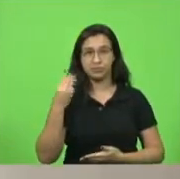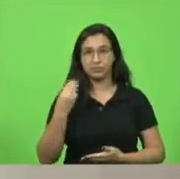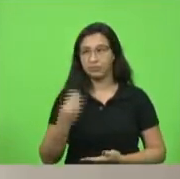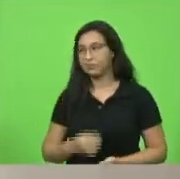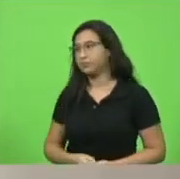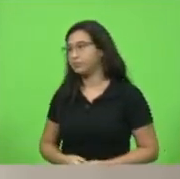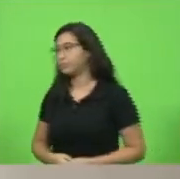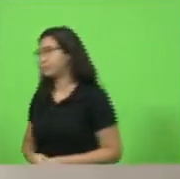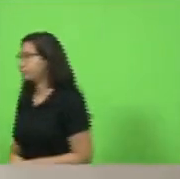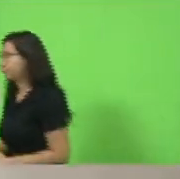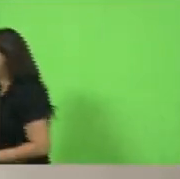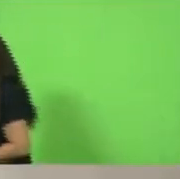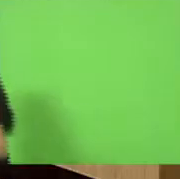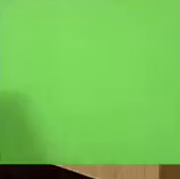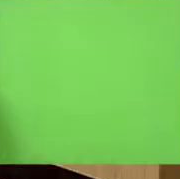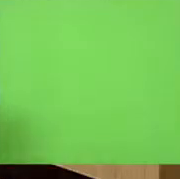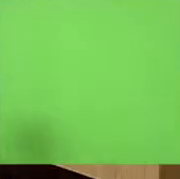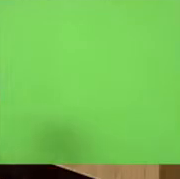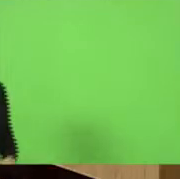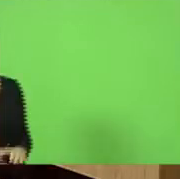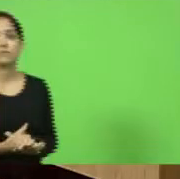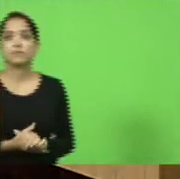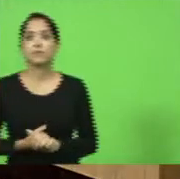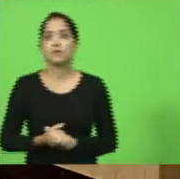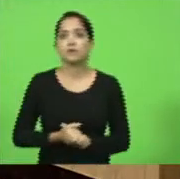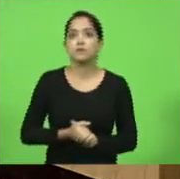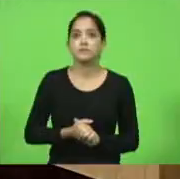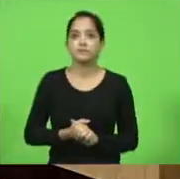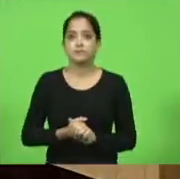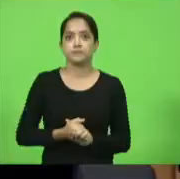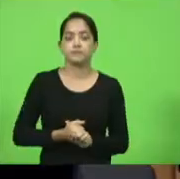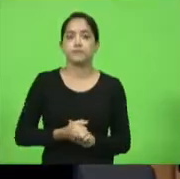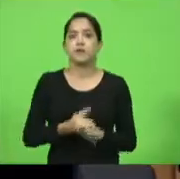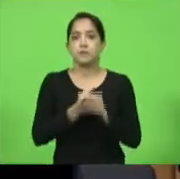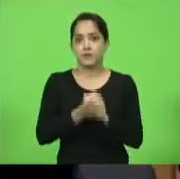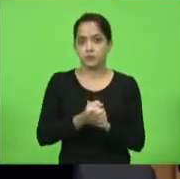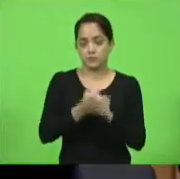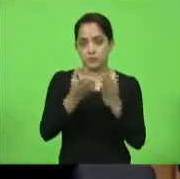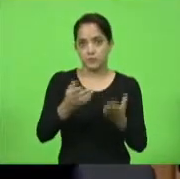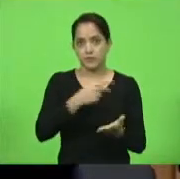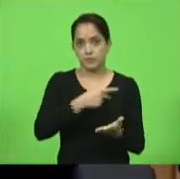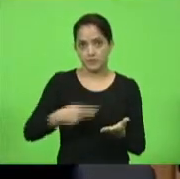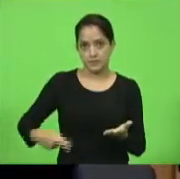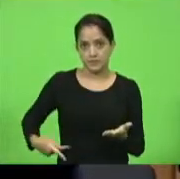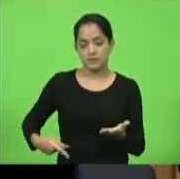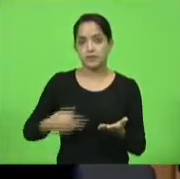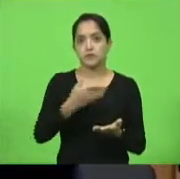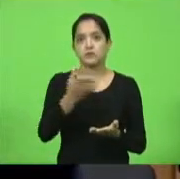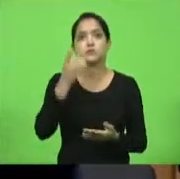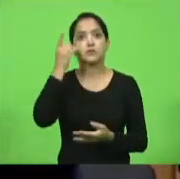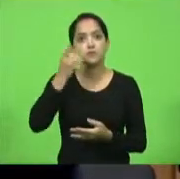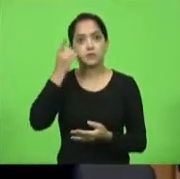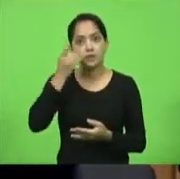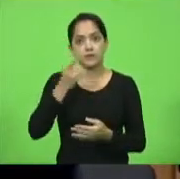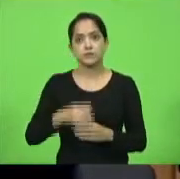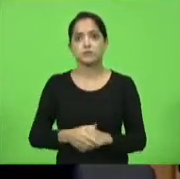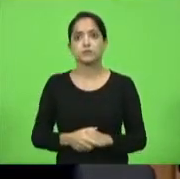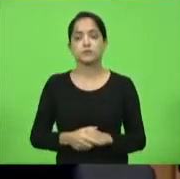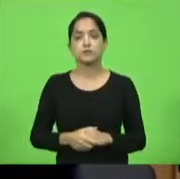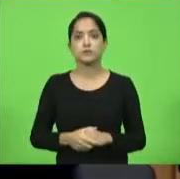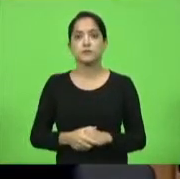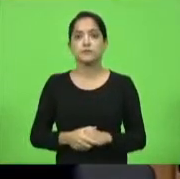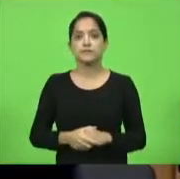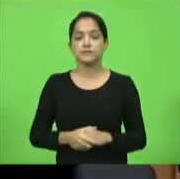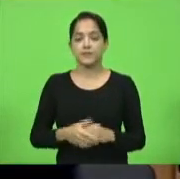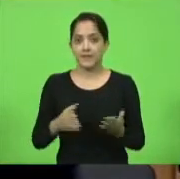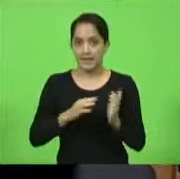Machado. Obrigado, presidente. Ratifico meus cumprimentos à Vossa Excelência, aos nobres colegas.